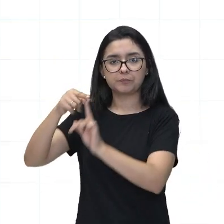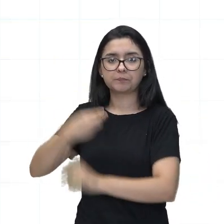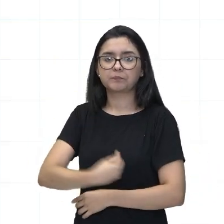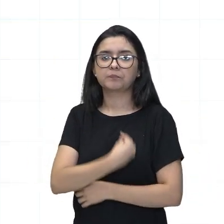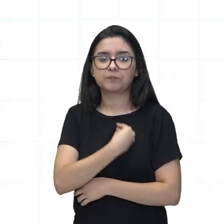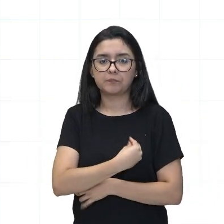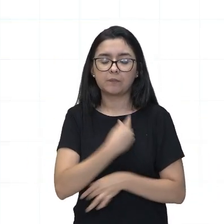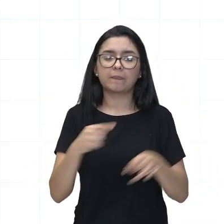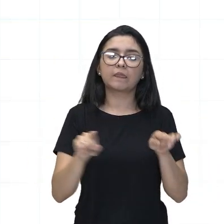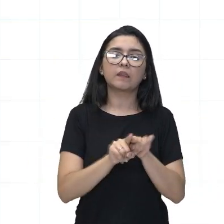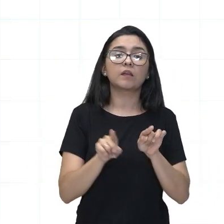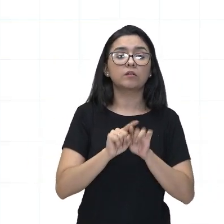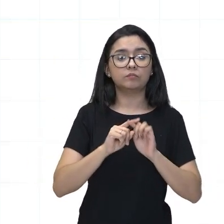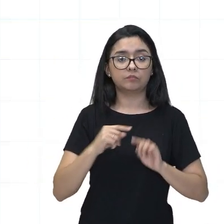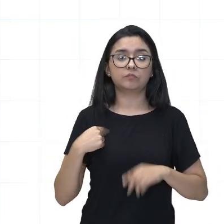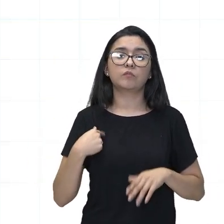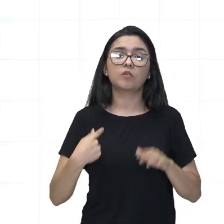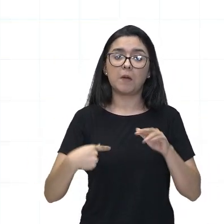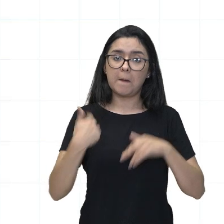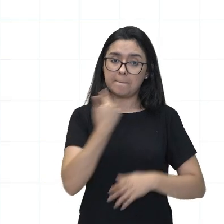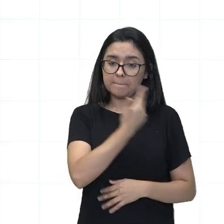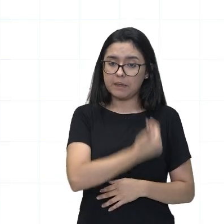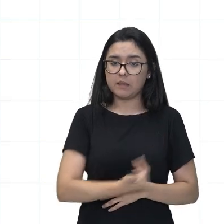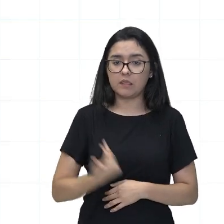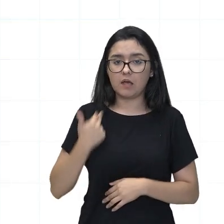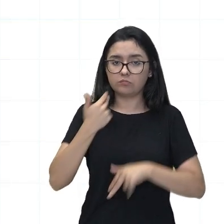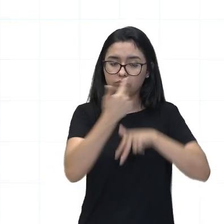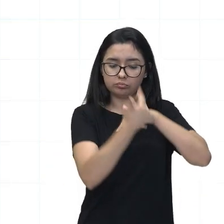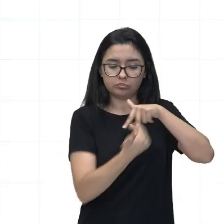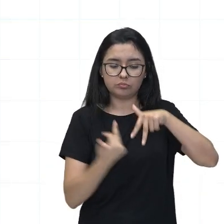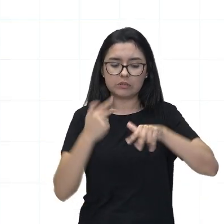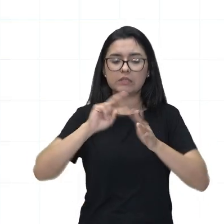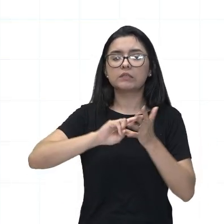de pintar seu próprio corpo é